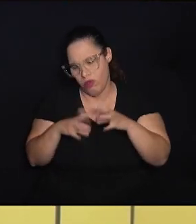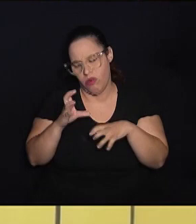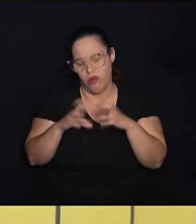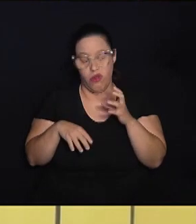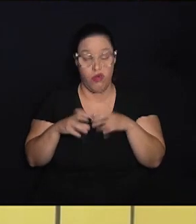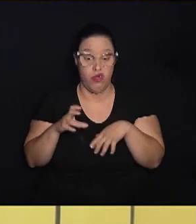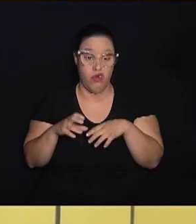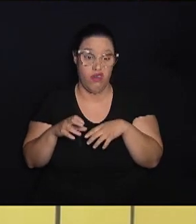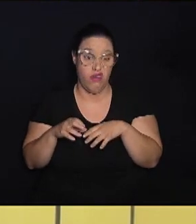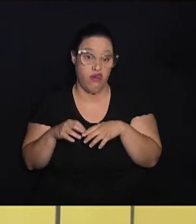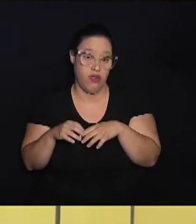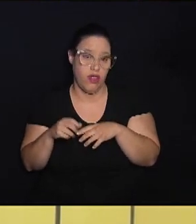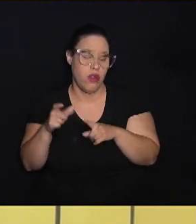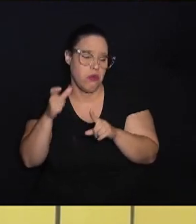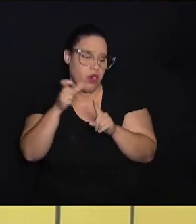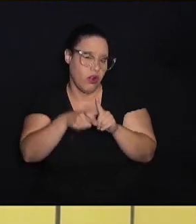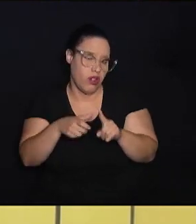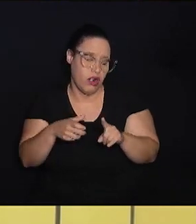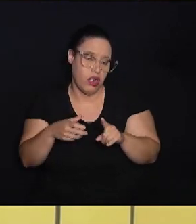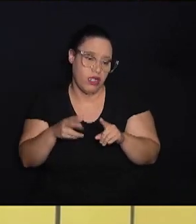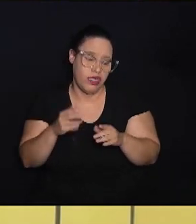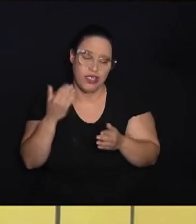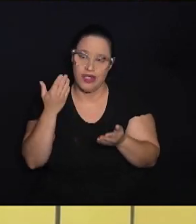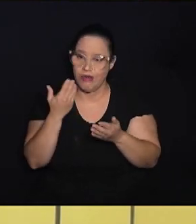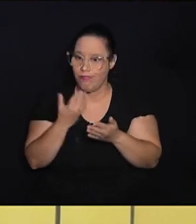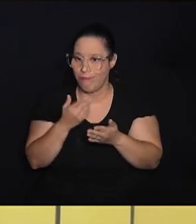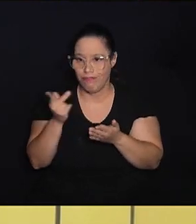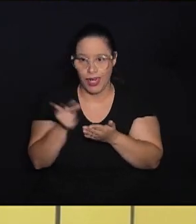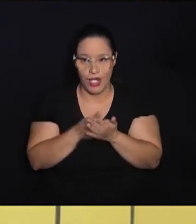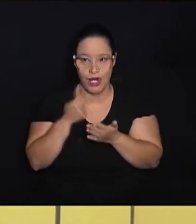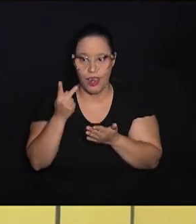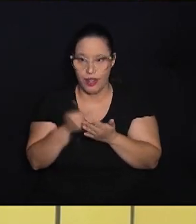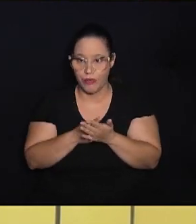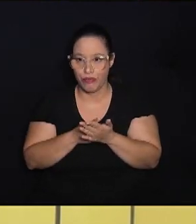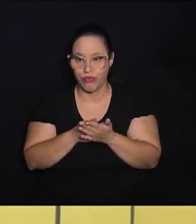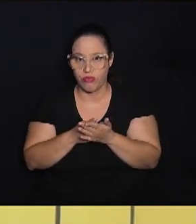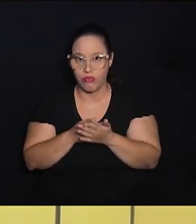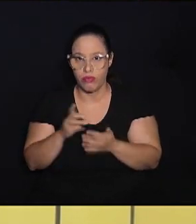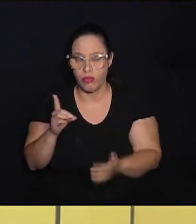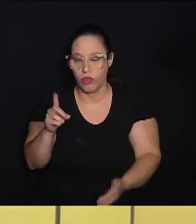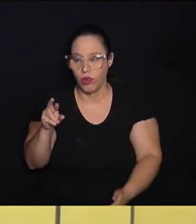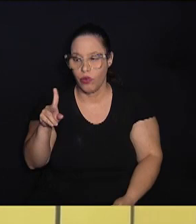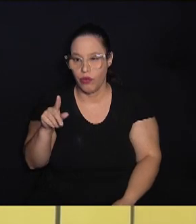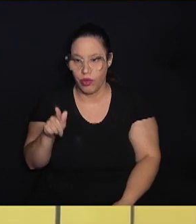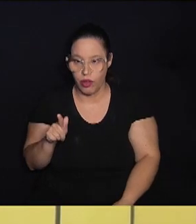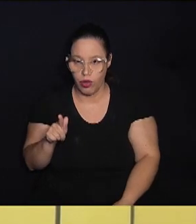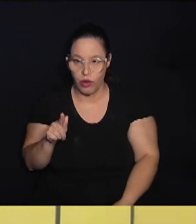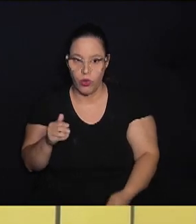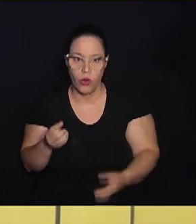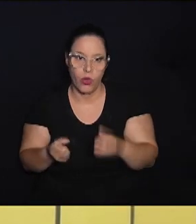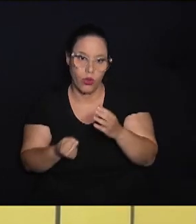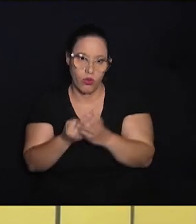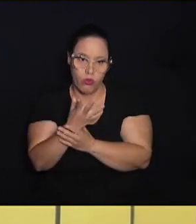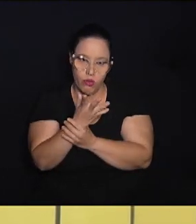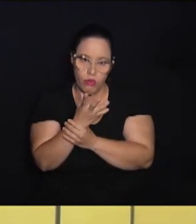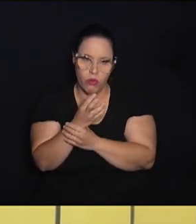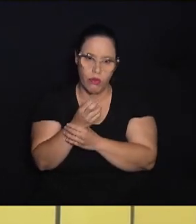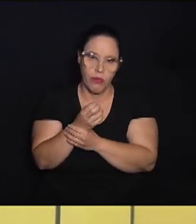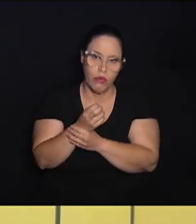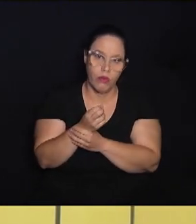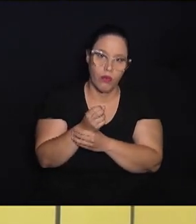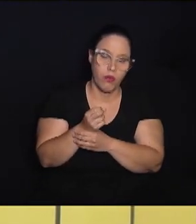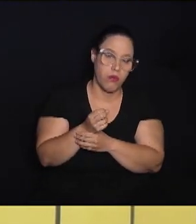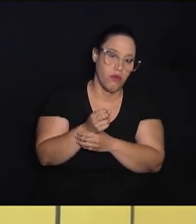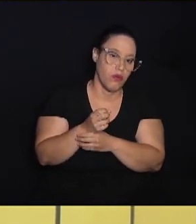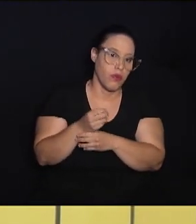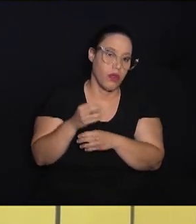acaba abandonando eh Então nesse aspecto é muito bacana e o dog surgiu daí assim como muitas histórias do Dog também surgiram